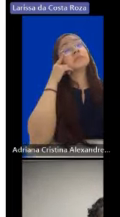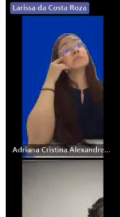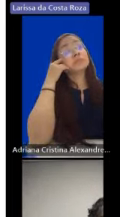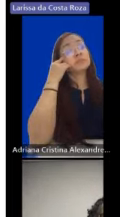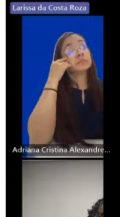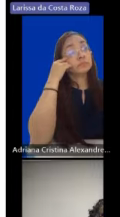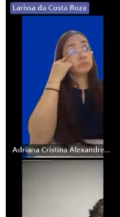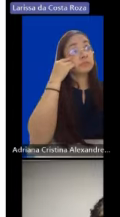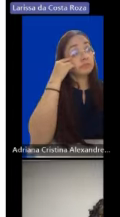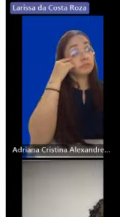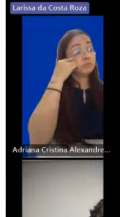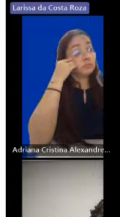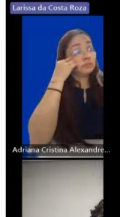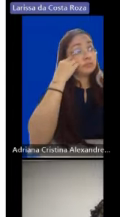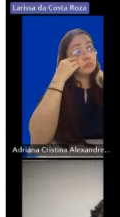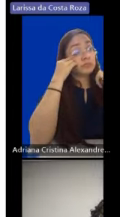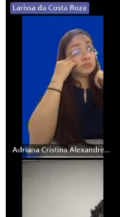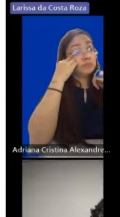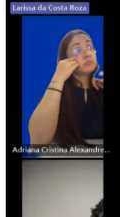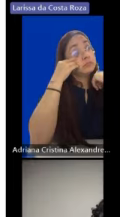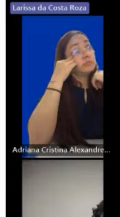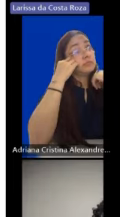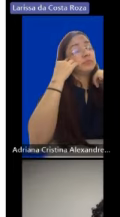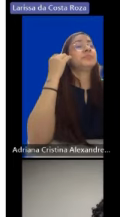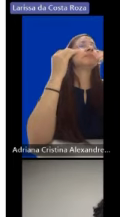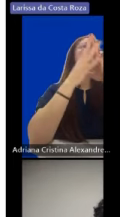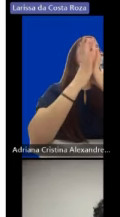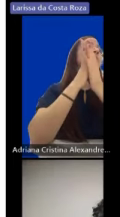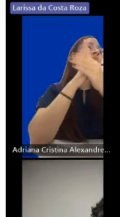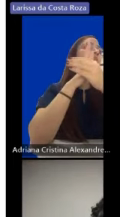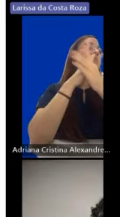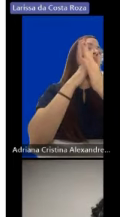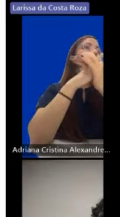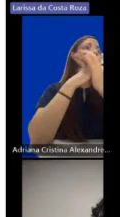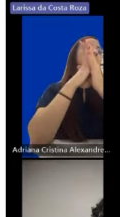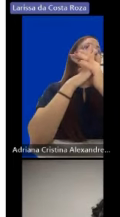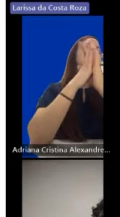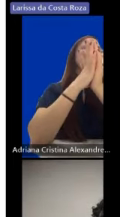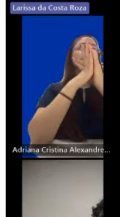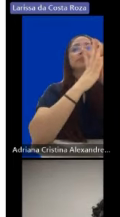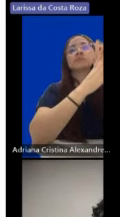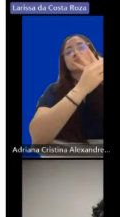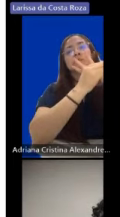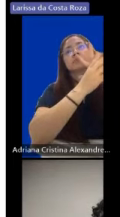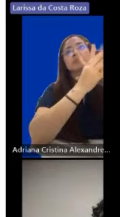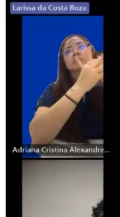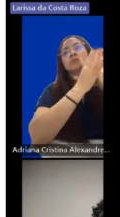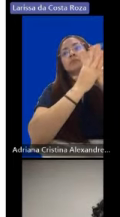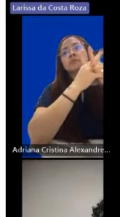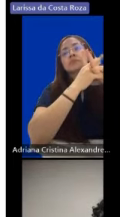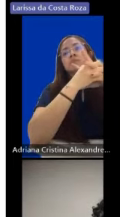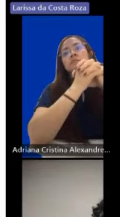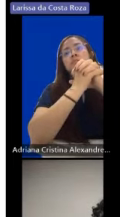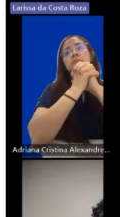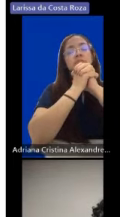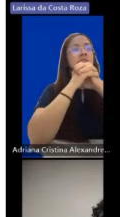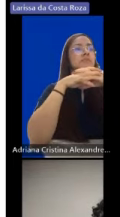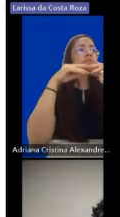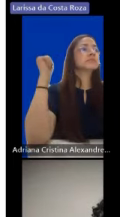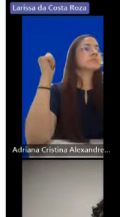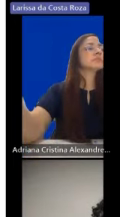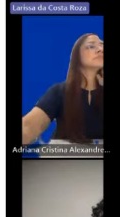apoiar alguma coisa, às vezes para usar um notebook em cima para poder ir anotando as coisas do paciente, mas ele não é só para isso, ele tem que ser cuidado ali de uma forma muito